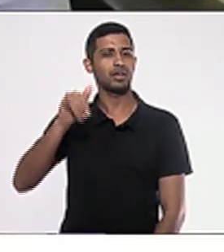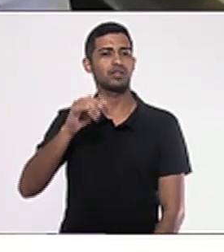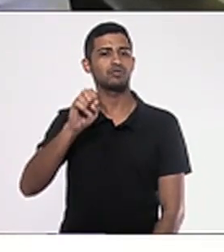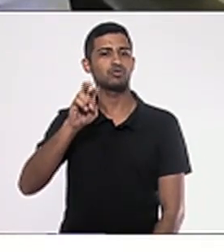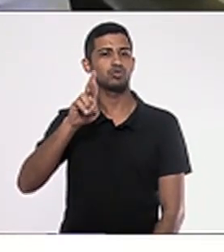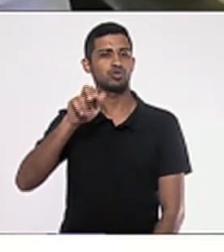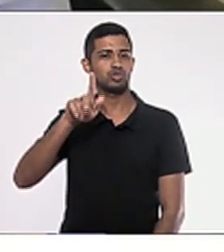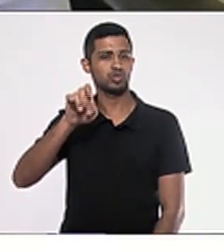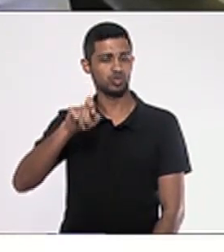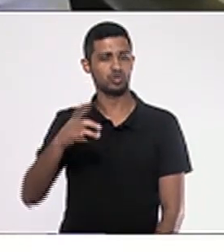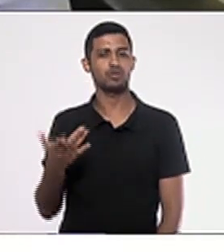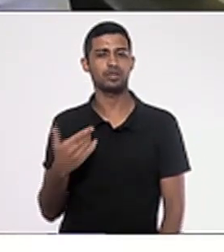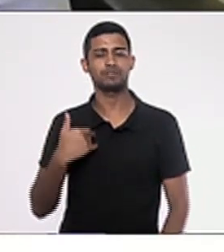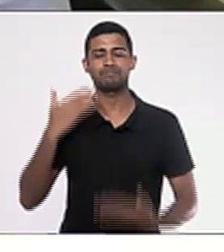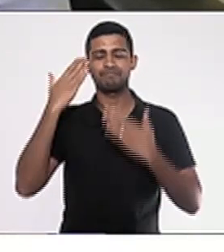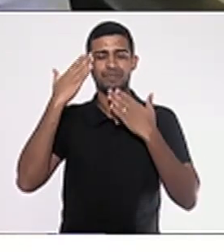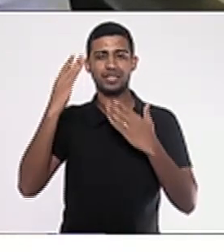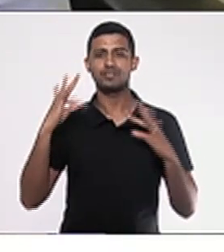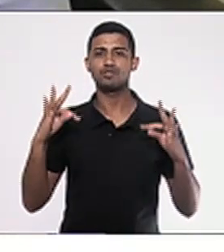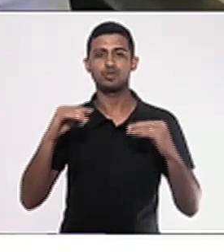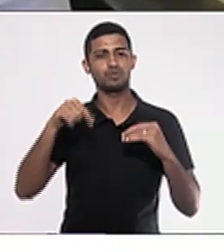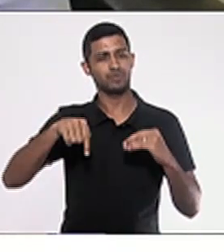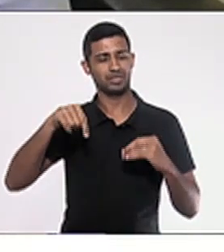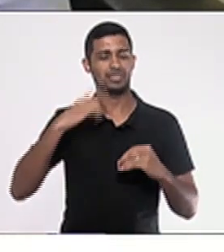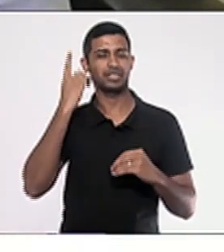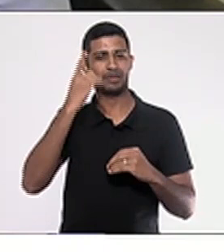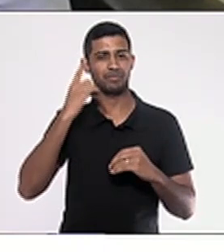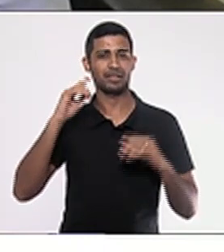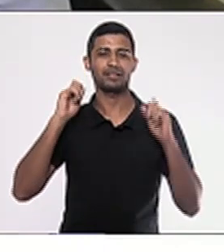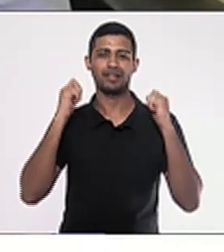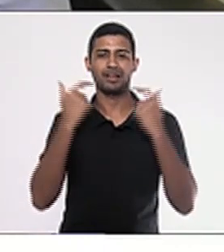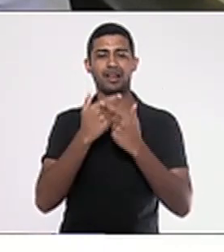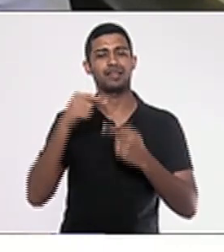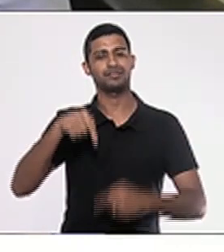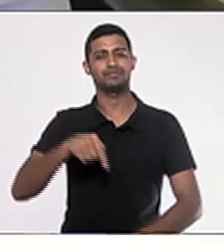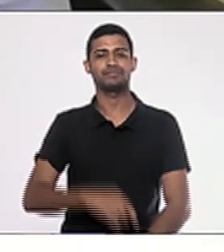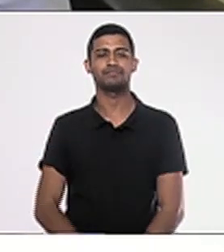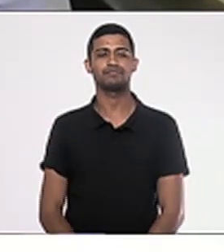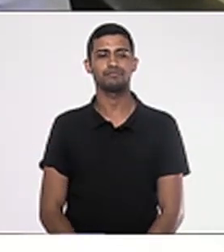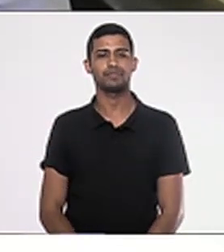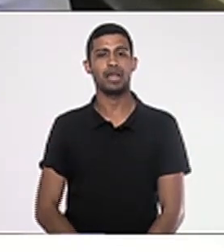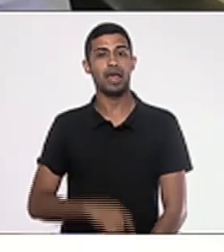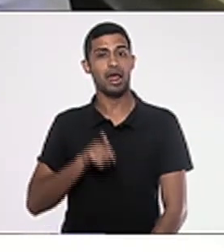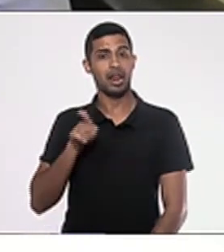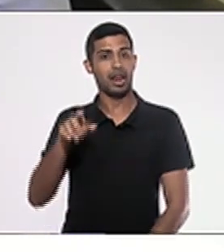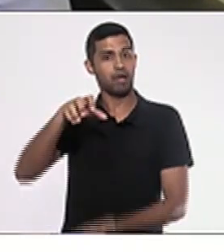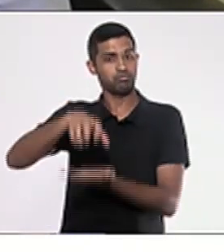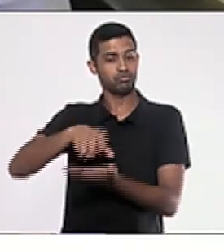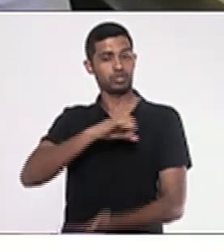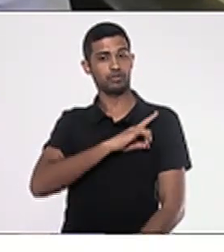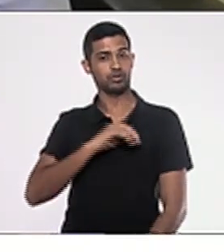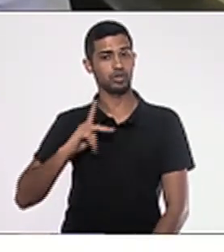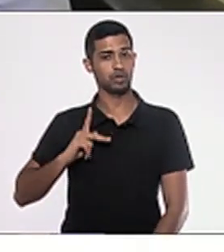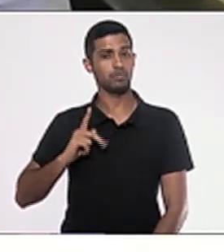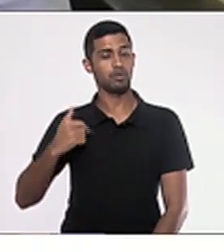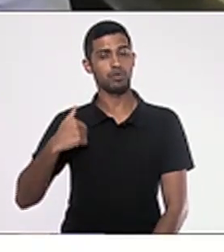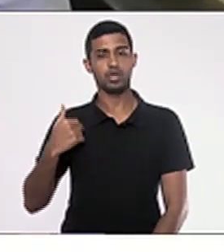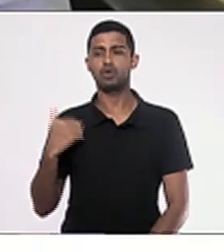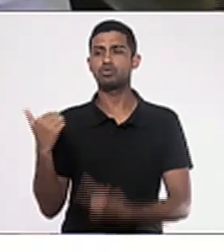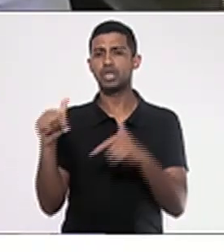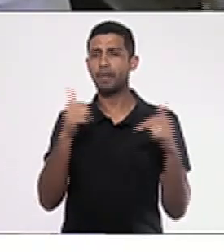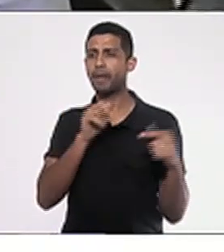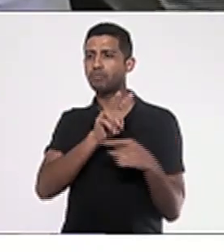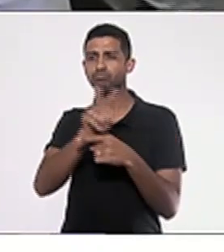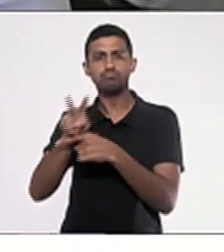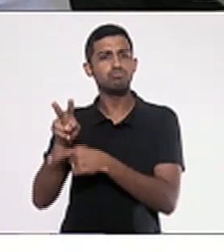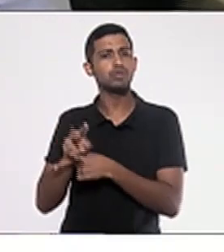e faço esse agradecimento a toda a casa, a LERJ. Na Defensoria Pública eu atuo no Núcleo de Defesa do Consumidor, e sobre esse